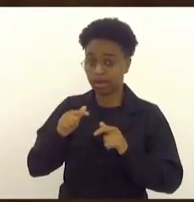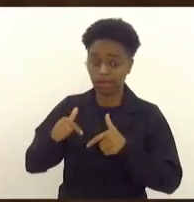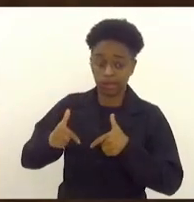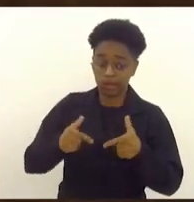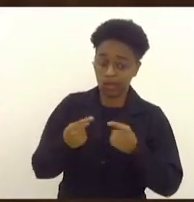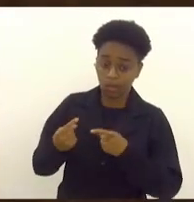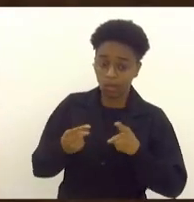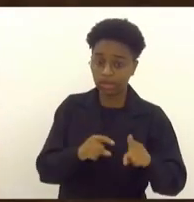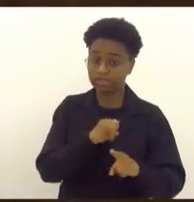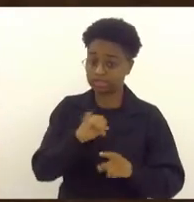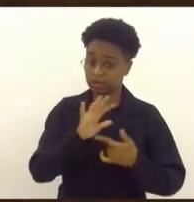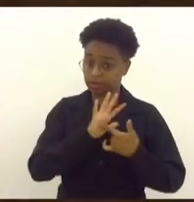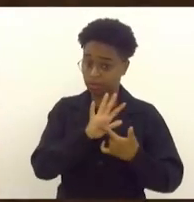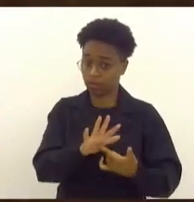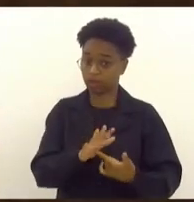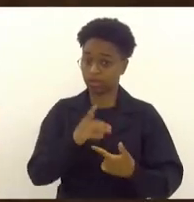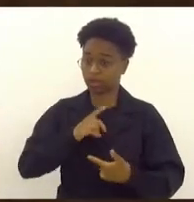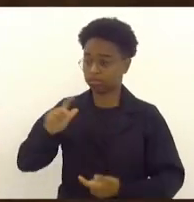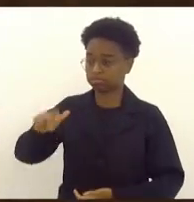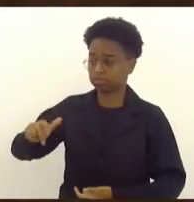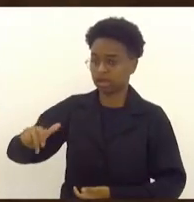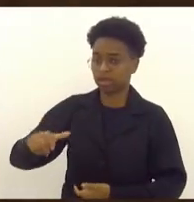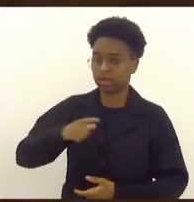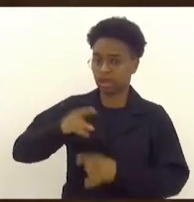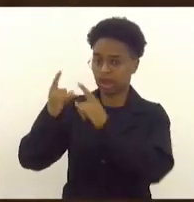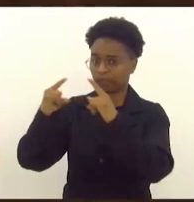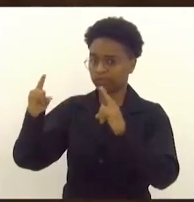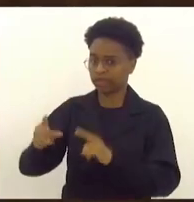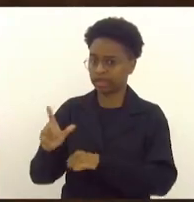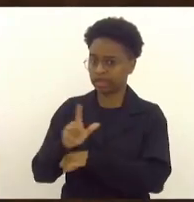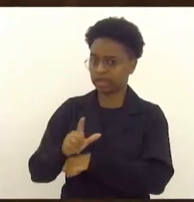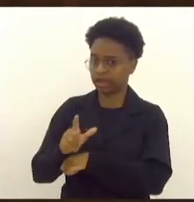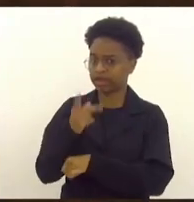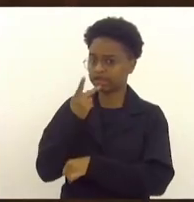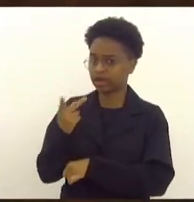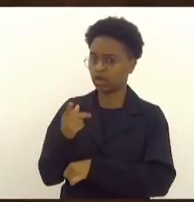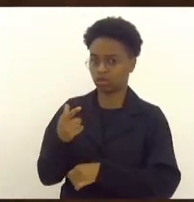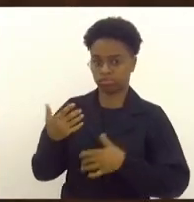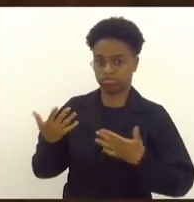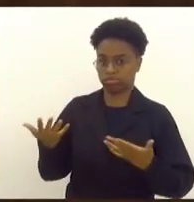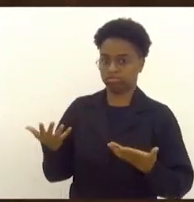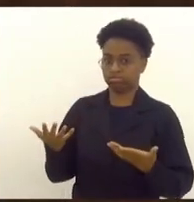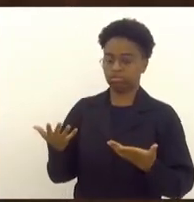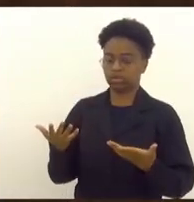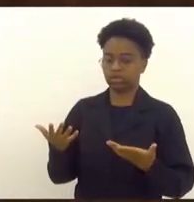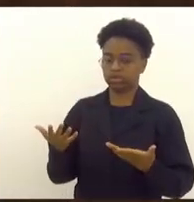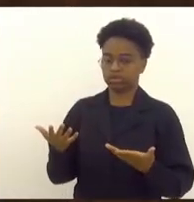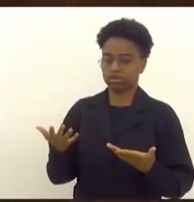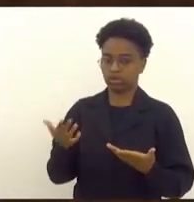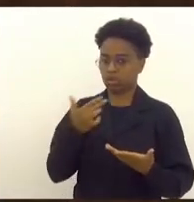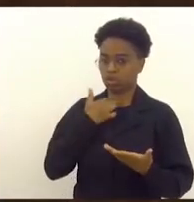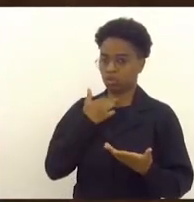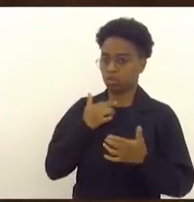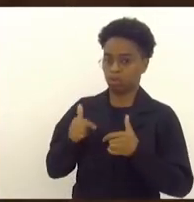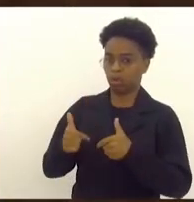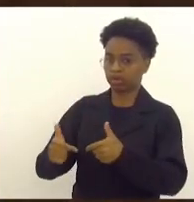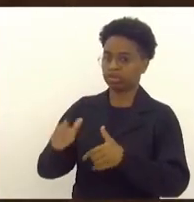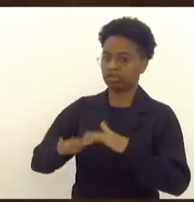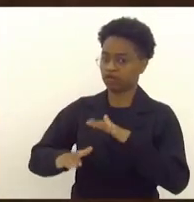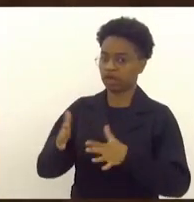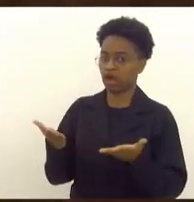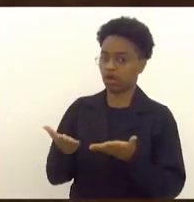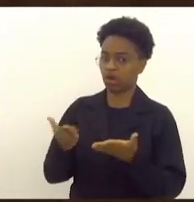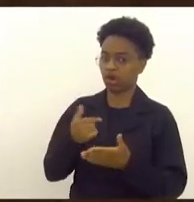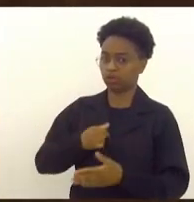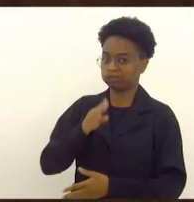sinalizando que tá passando tem uma tenda de Laje aqui outra ali ele vai dizer opa opa pode ser que eu não fique impune